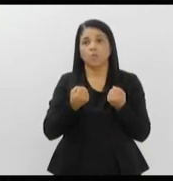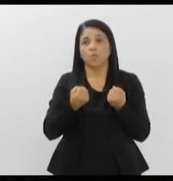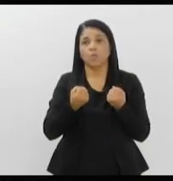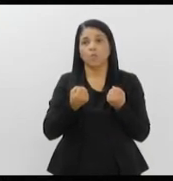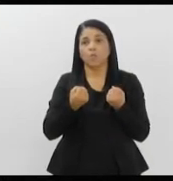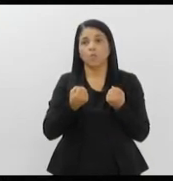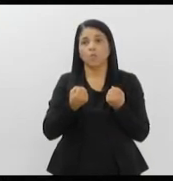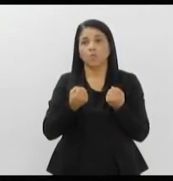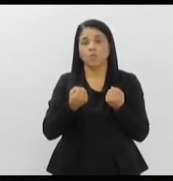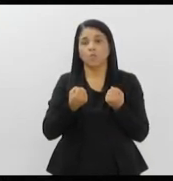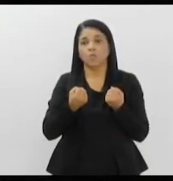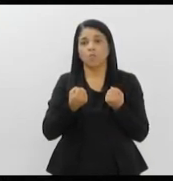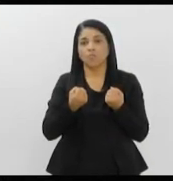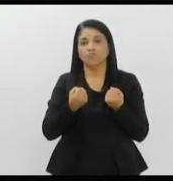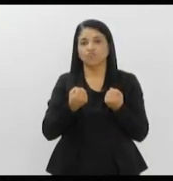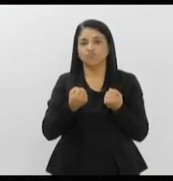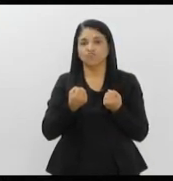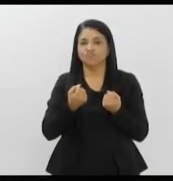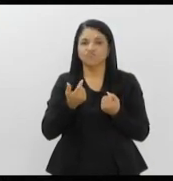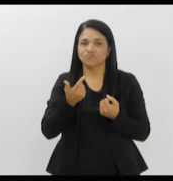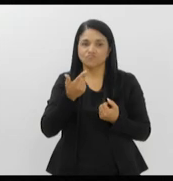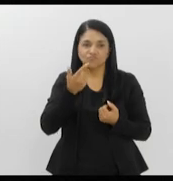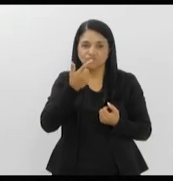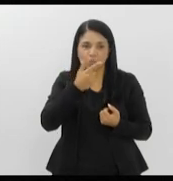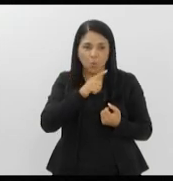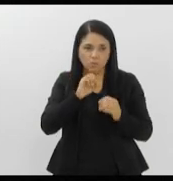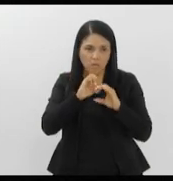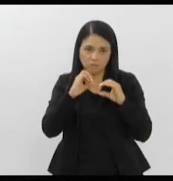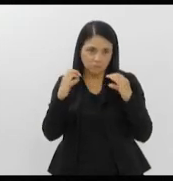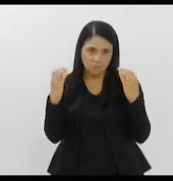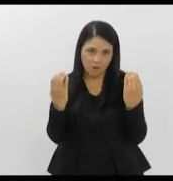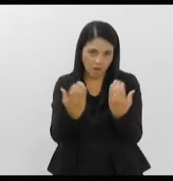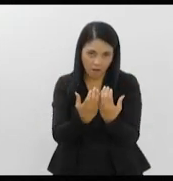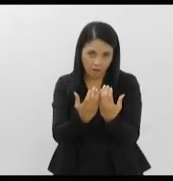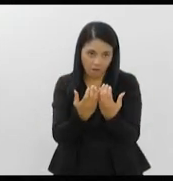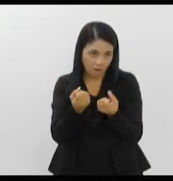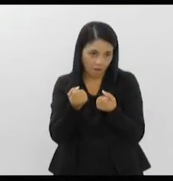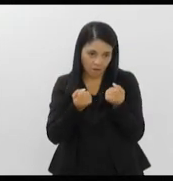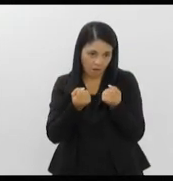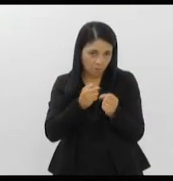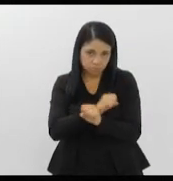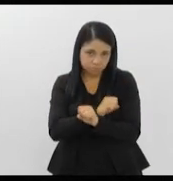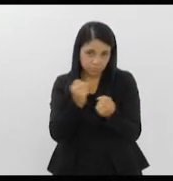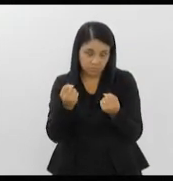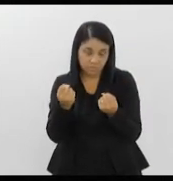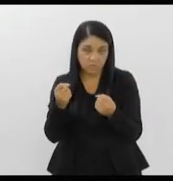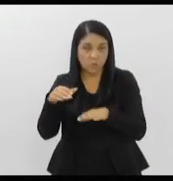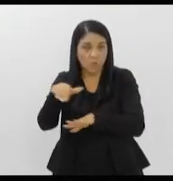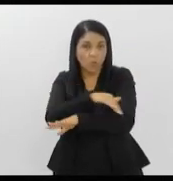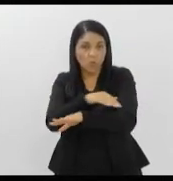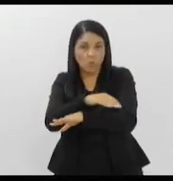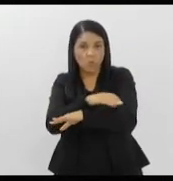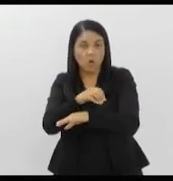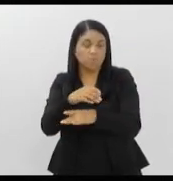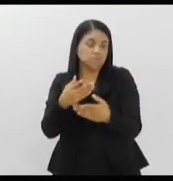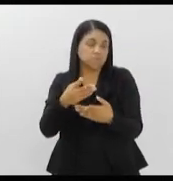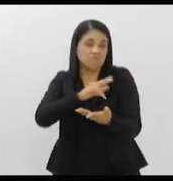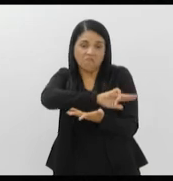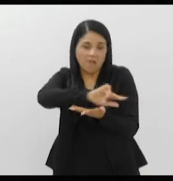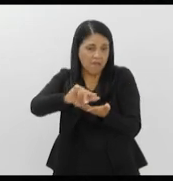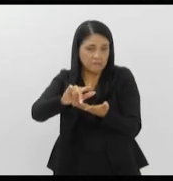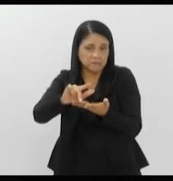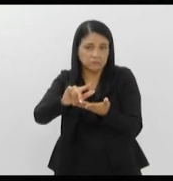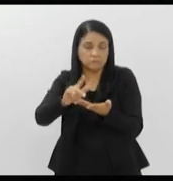O único lugar que você não chega hoje no Maracanã é de carro. Você passa pela São Francisco Xavier, passa pela, mas lá no entorno